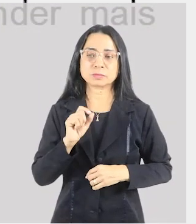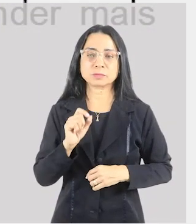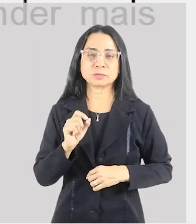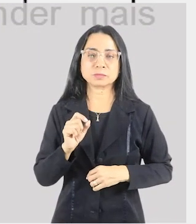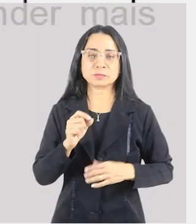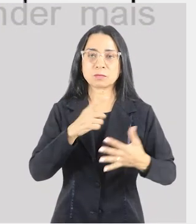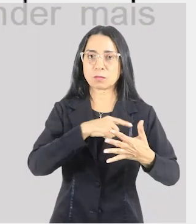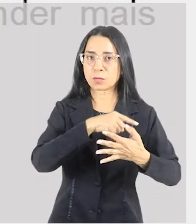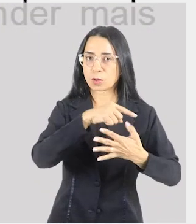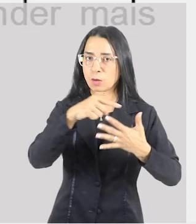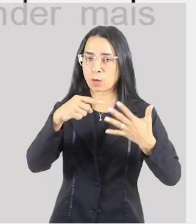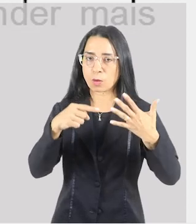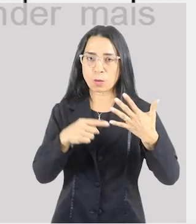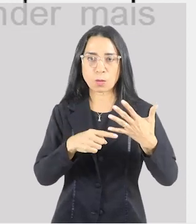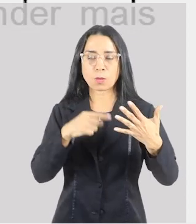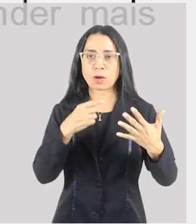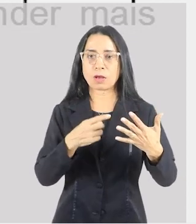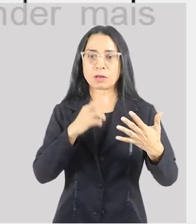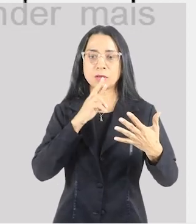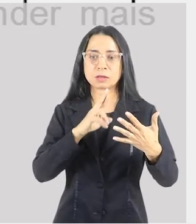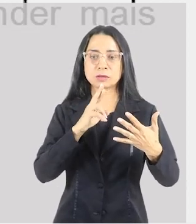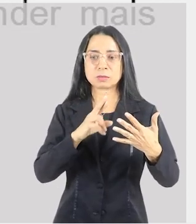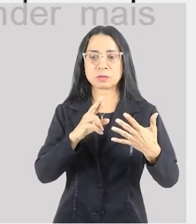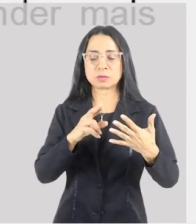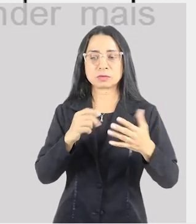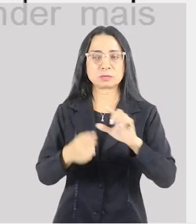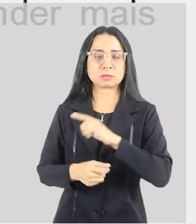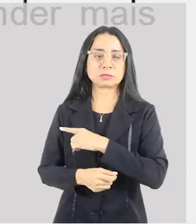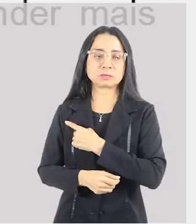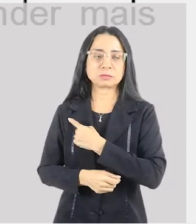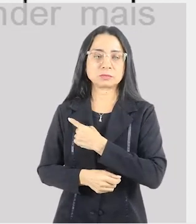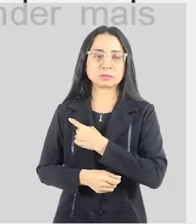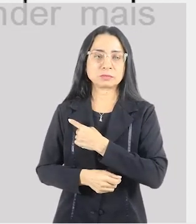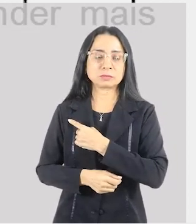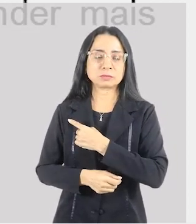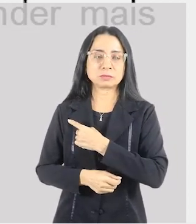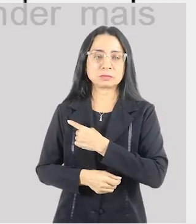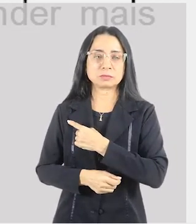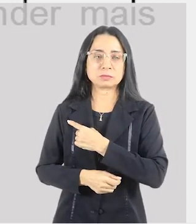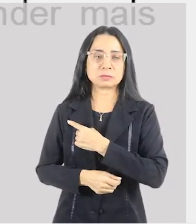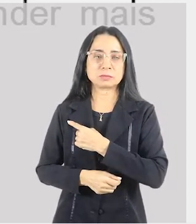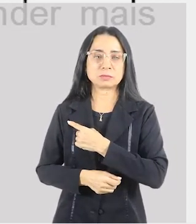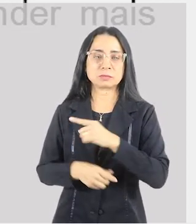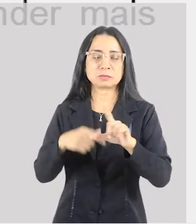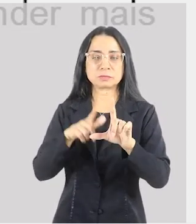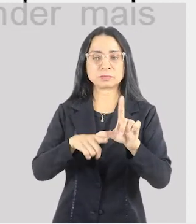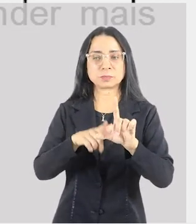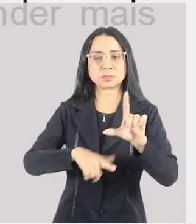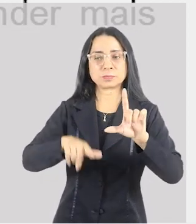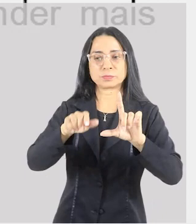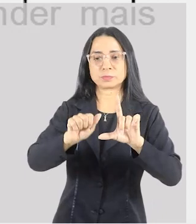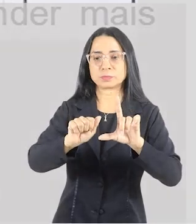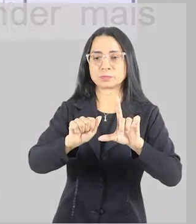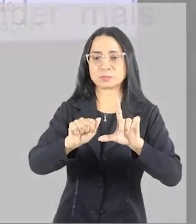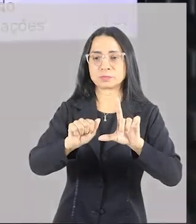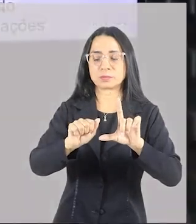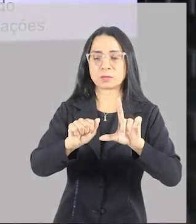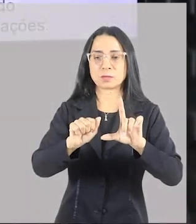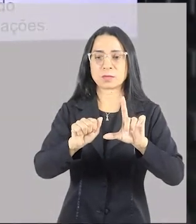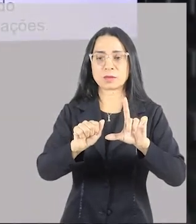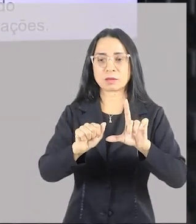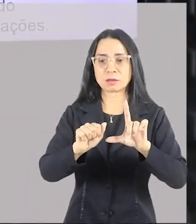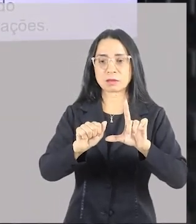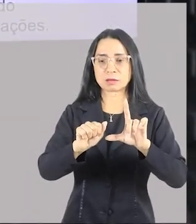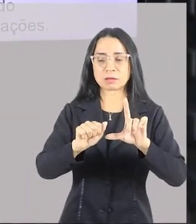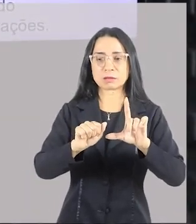4 opções que foram cobradas nesse certame. Vamos analisar em conjunto. A total liberdade de atuação para o